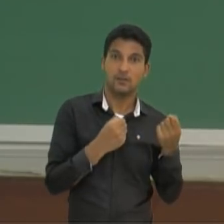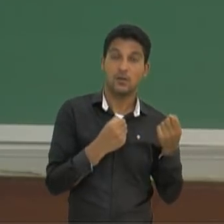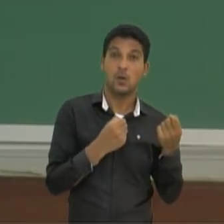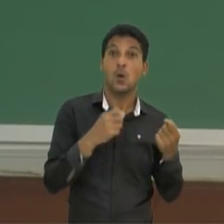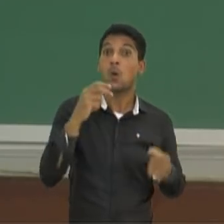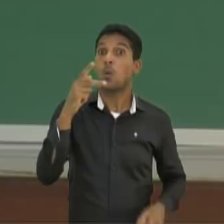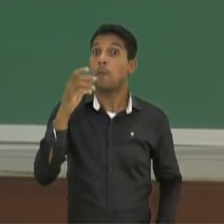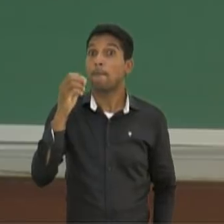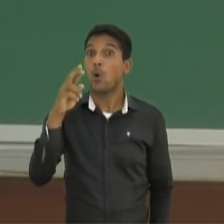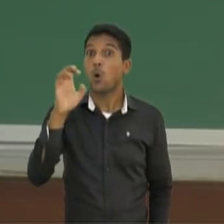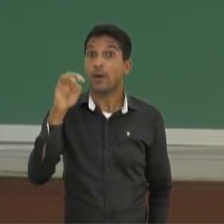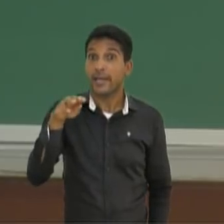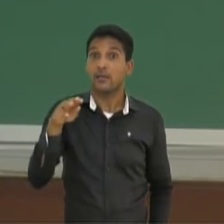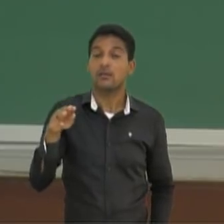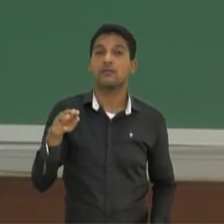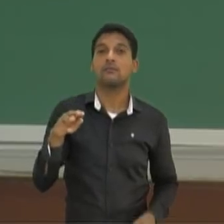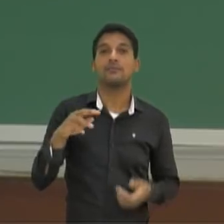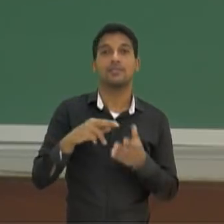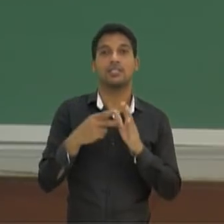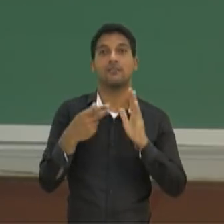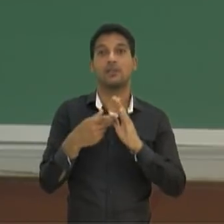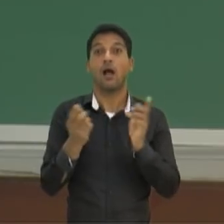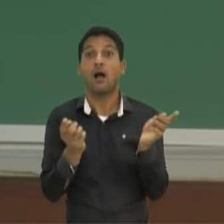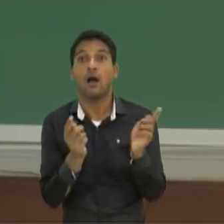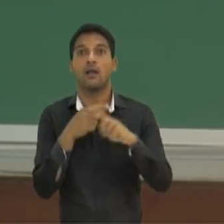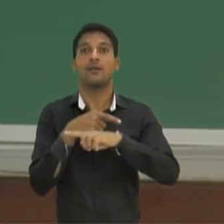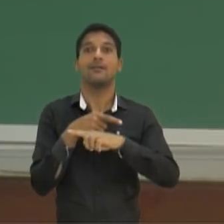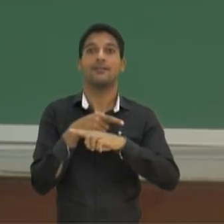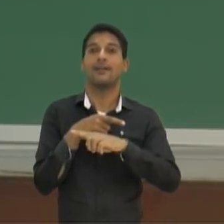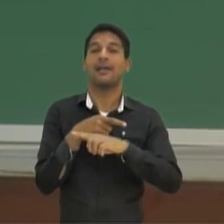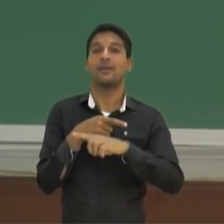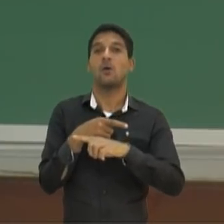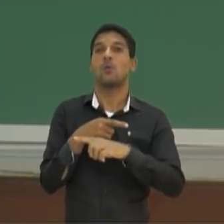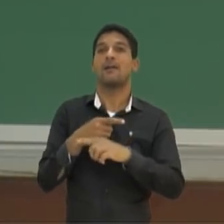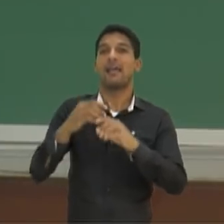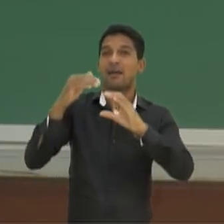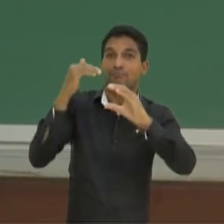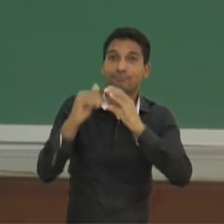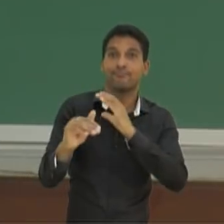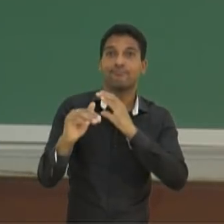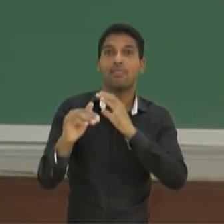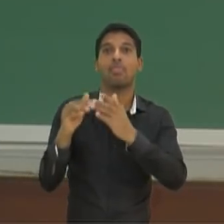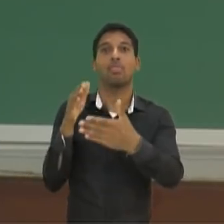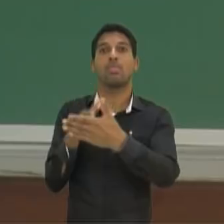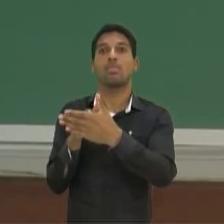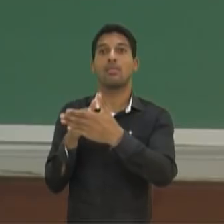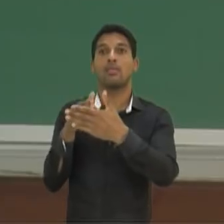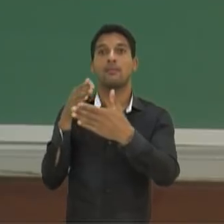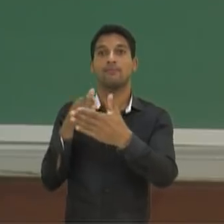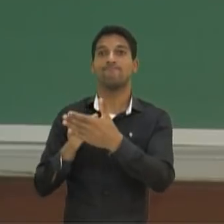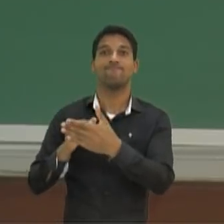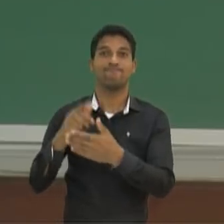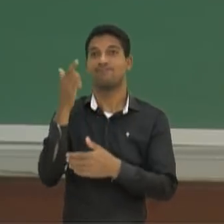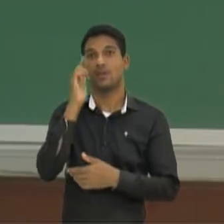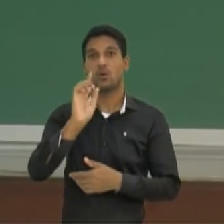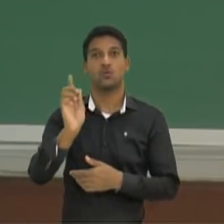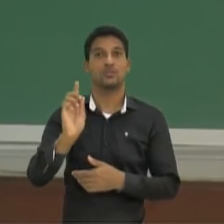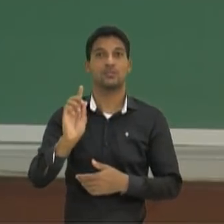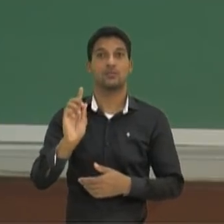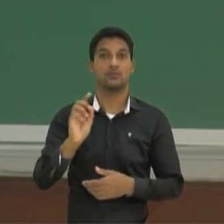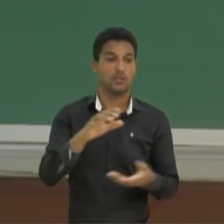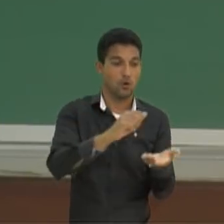conseguiu dar conta. Isso é uma contradição, né? É uma adversidade. Então, eu posso utilizar qualquer uma dessas